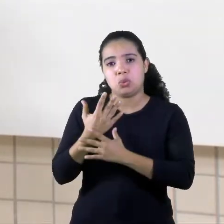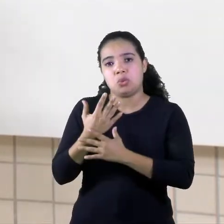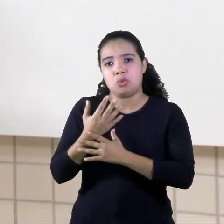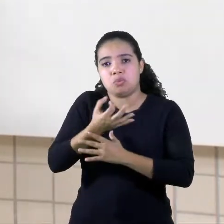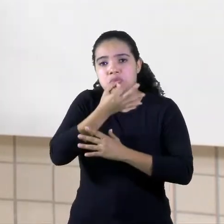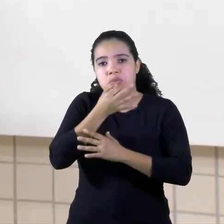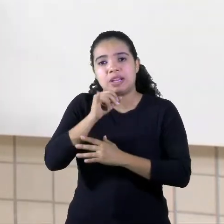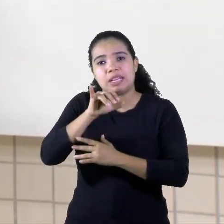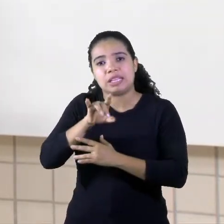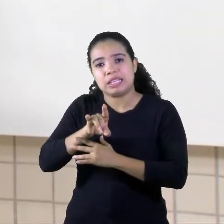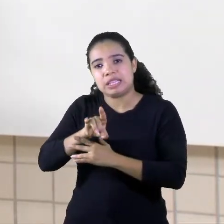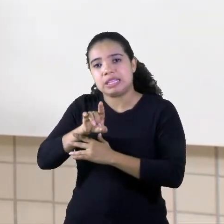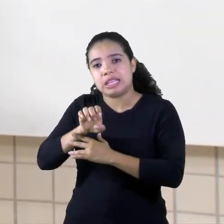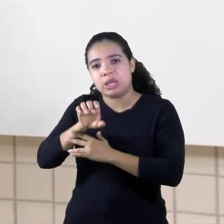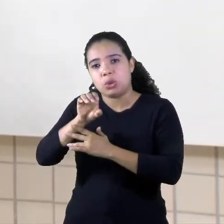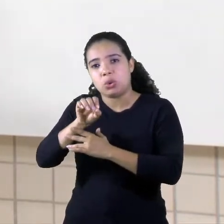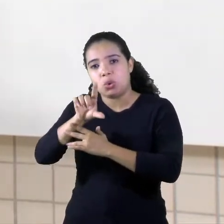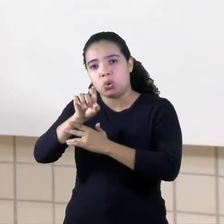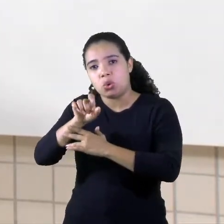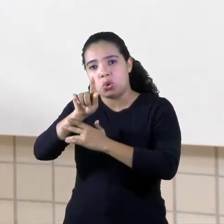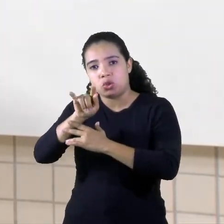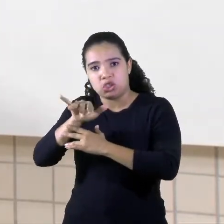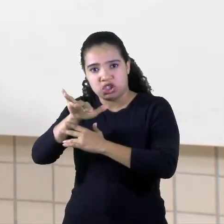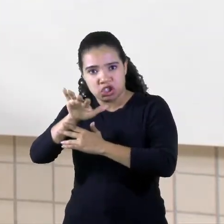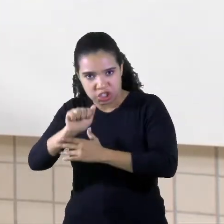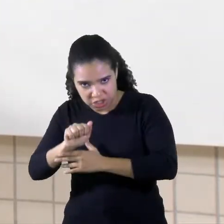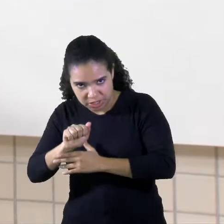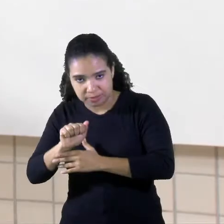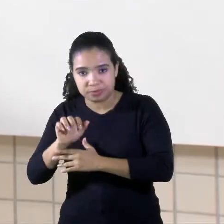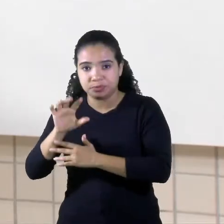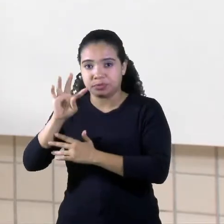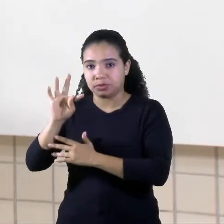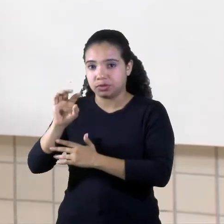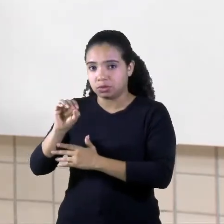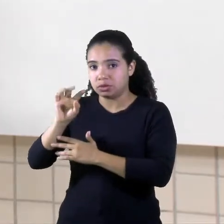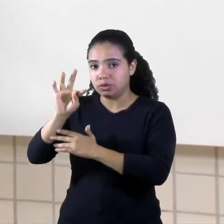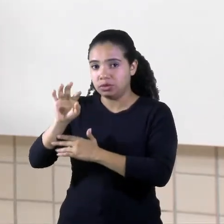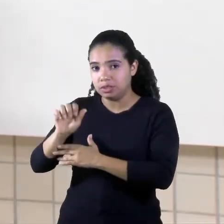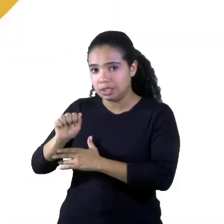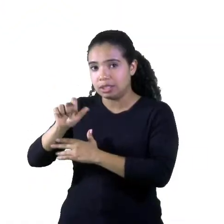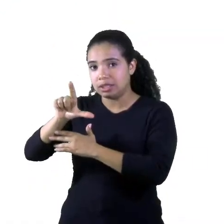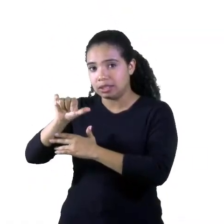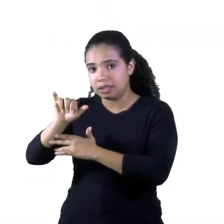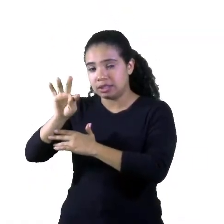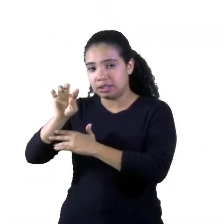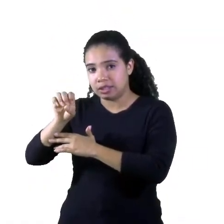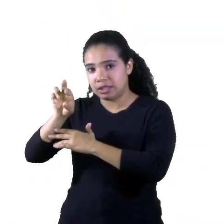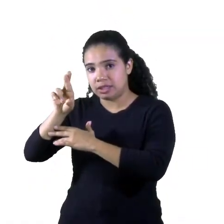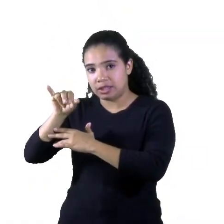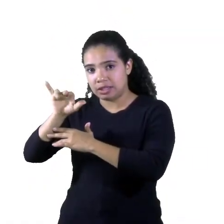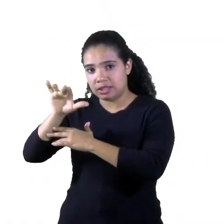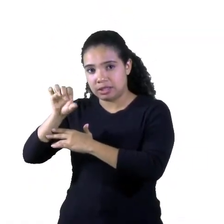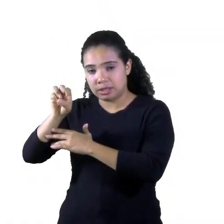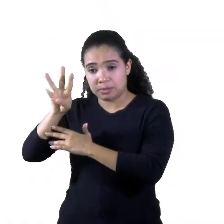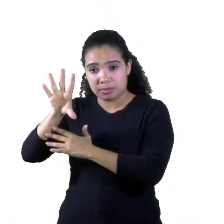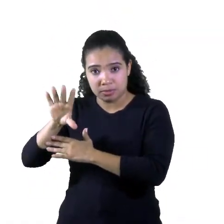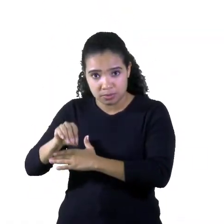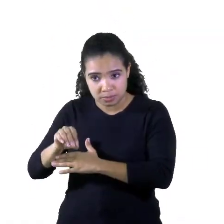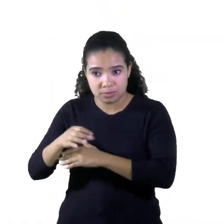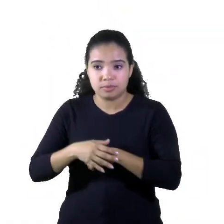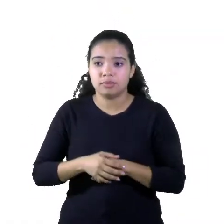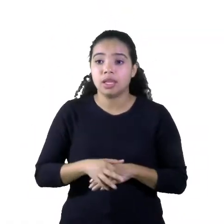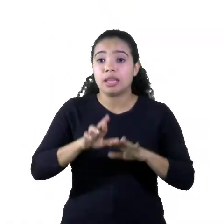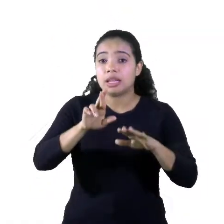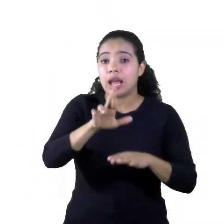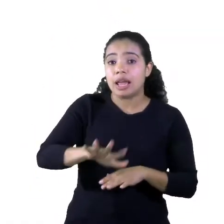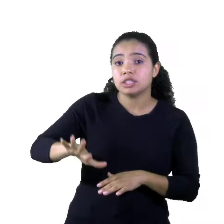Só para a gente poder destacar alguns regimes totalitários que surgiram pelo mundo, vamos falar, por exemplo, na região